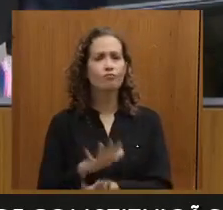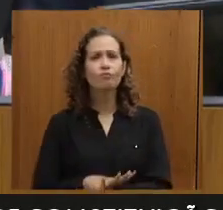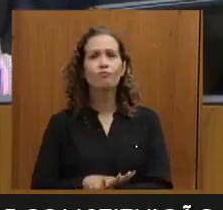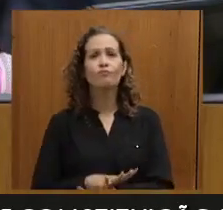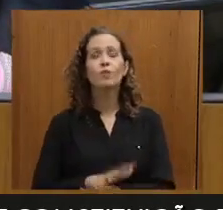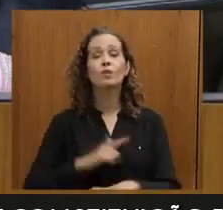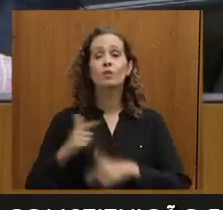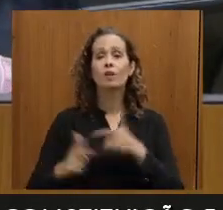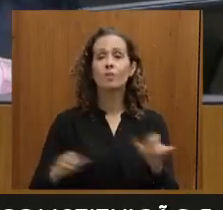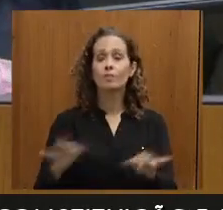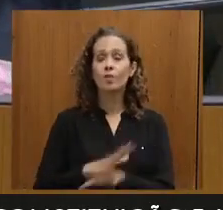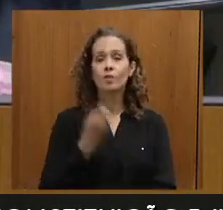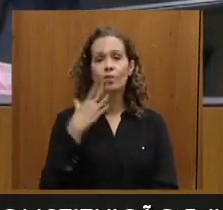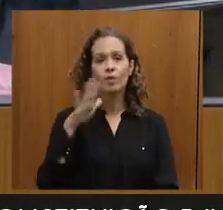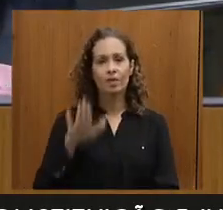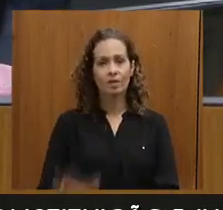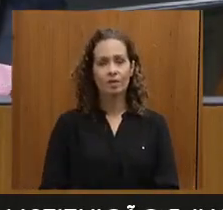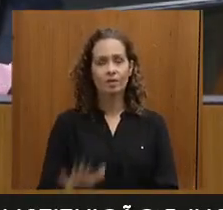trabalhos. Uma boa tarde.